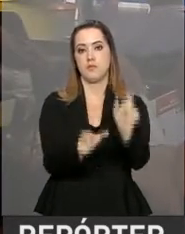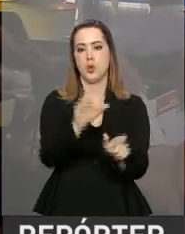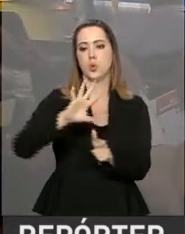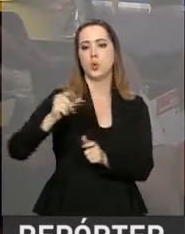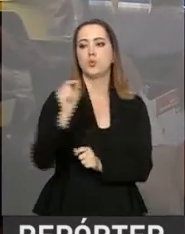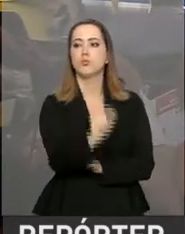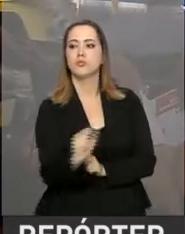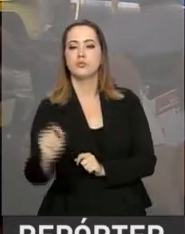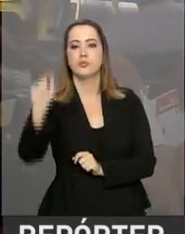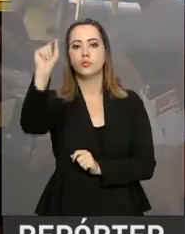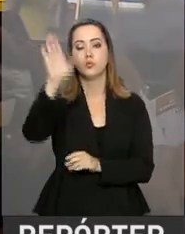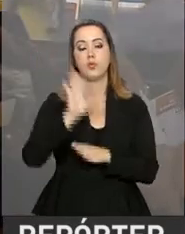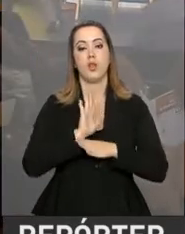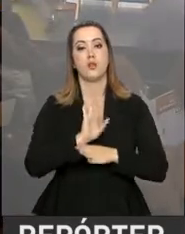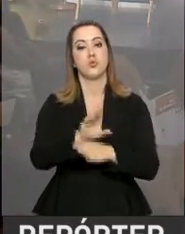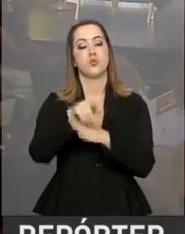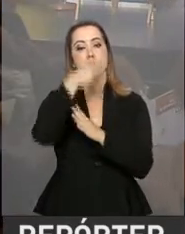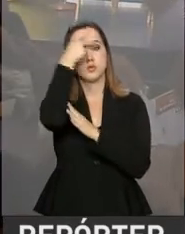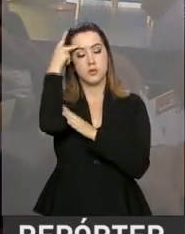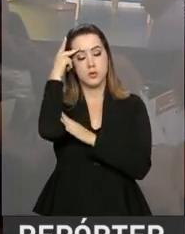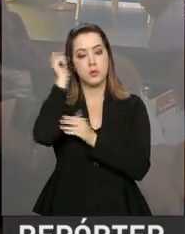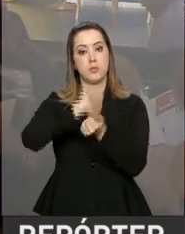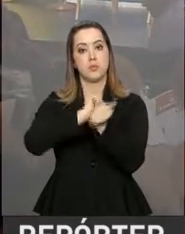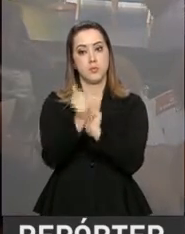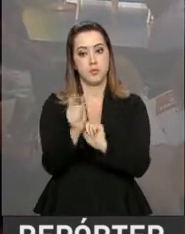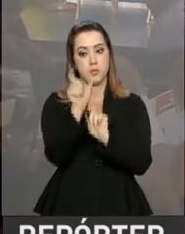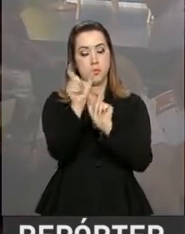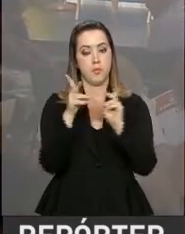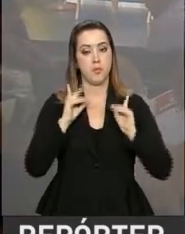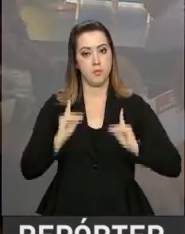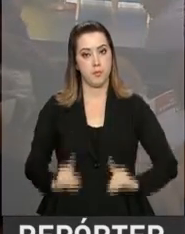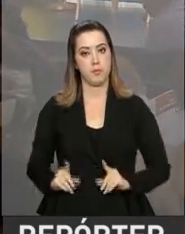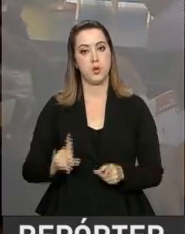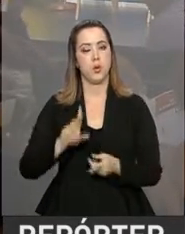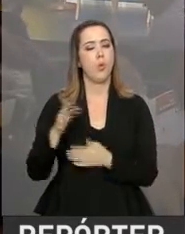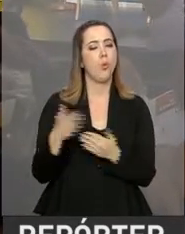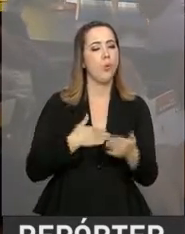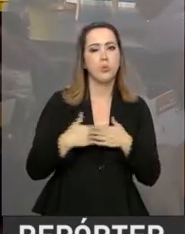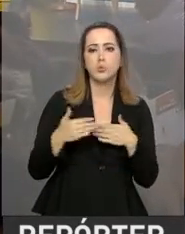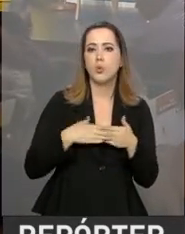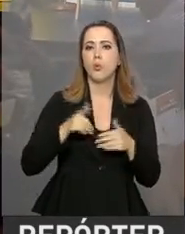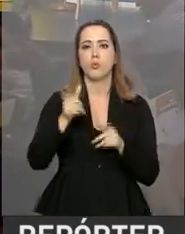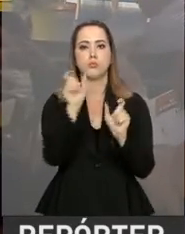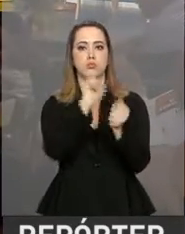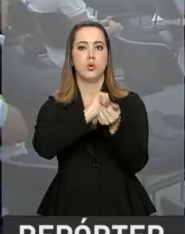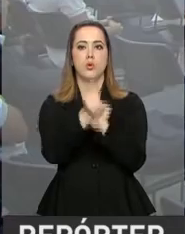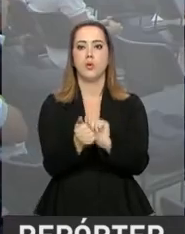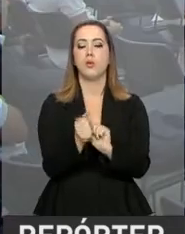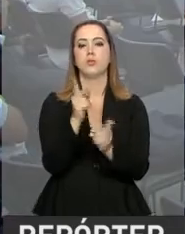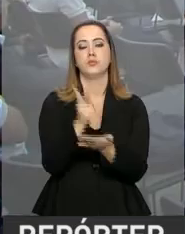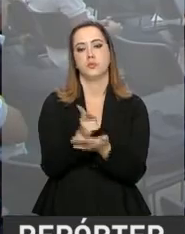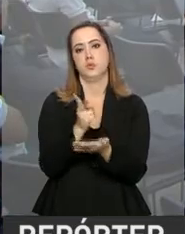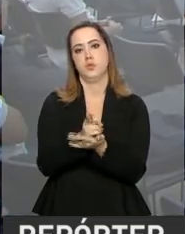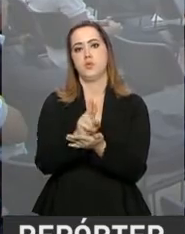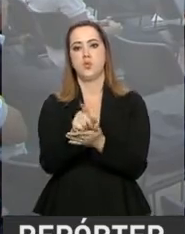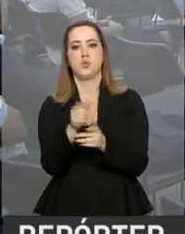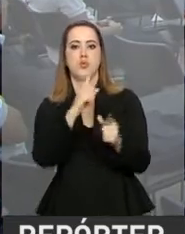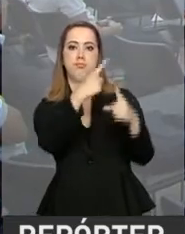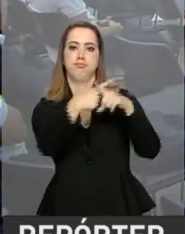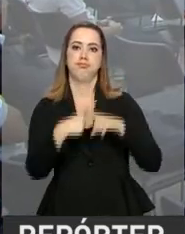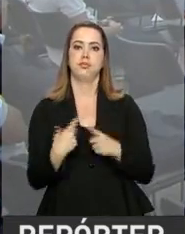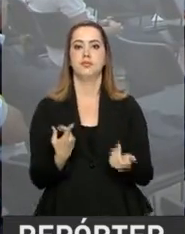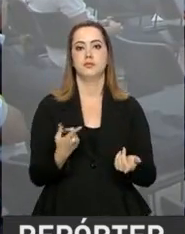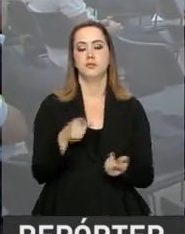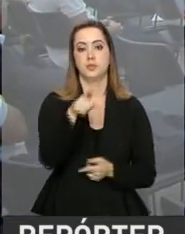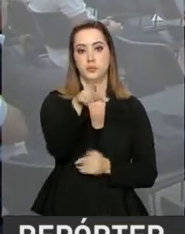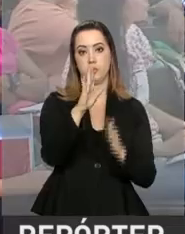pessoas com deficiência a praticar algum tipo de esporte, mesmo que não seja em nível competitivo. Um seminário na Casa